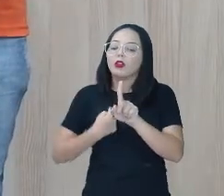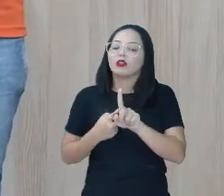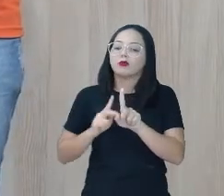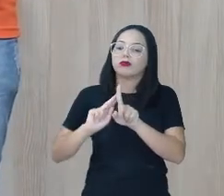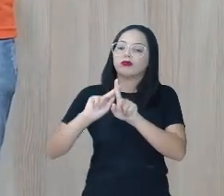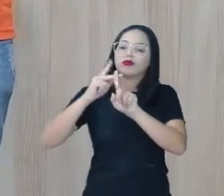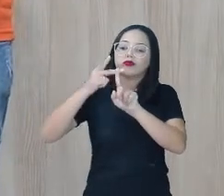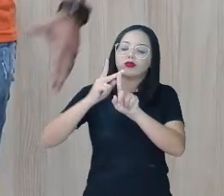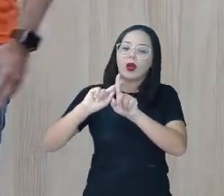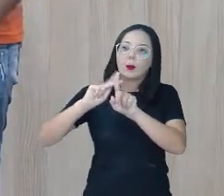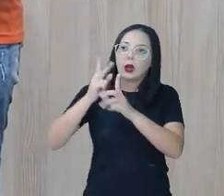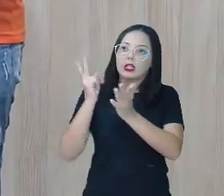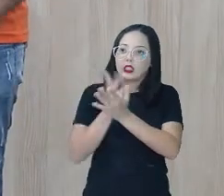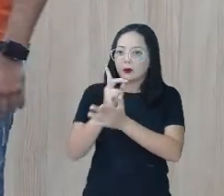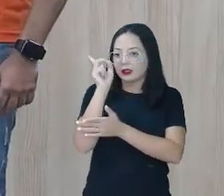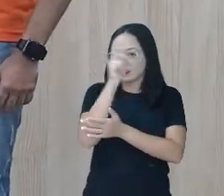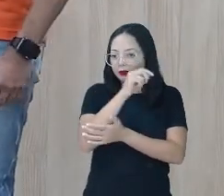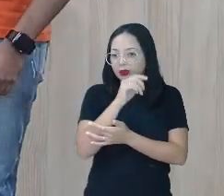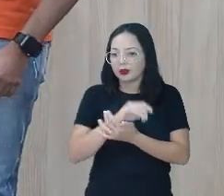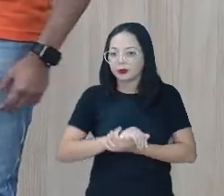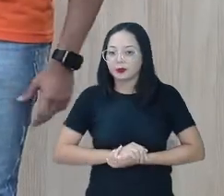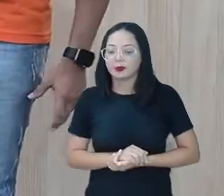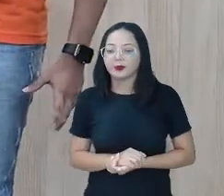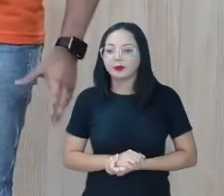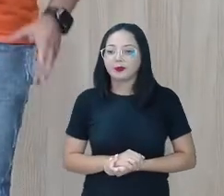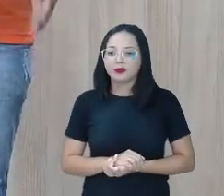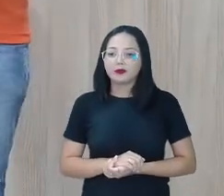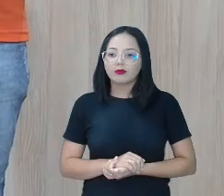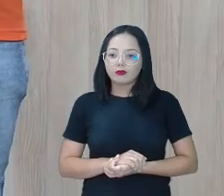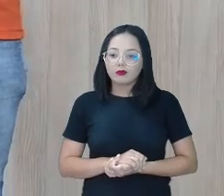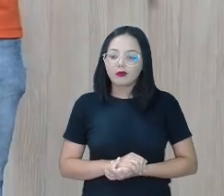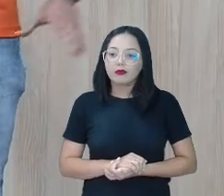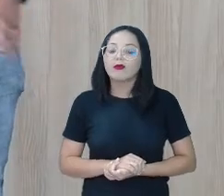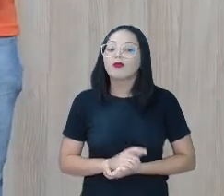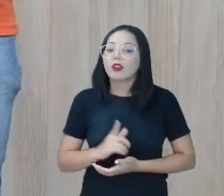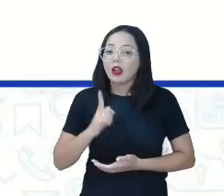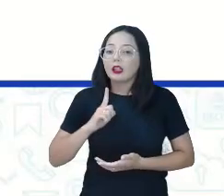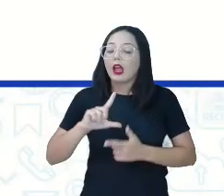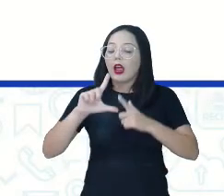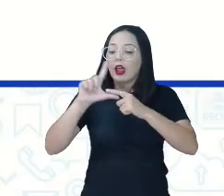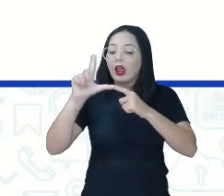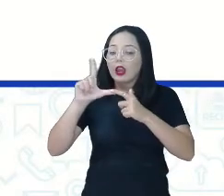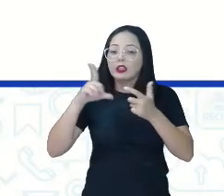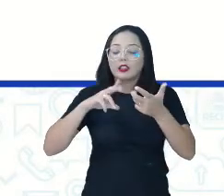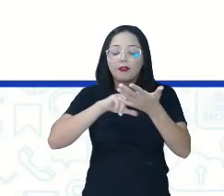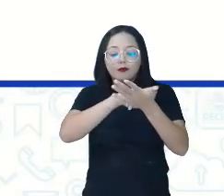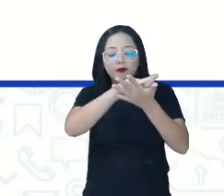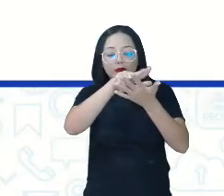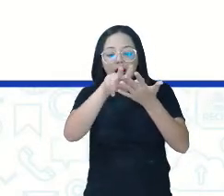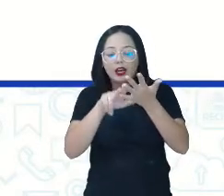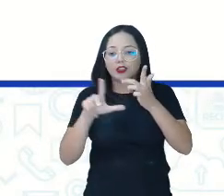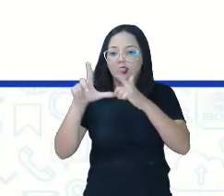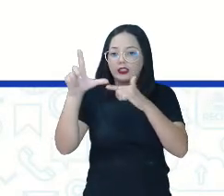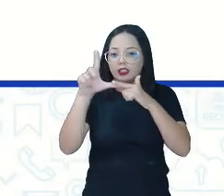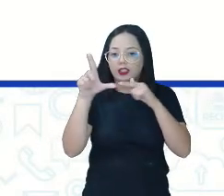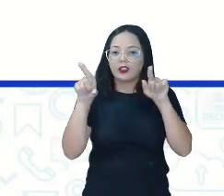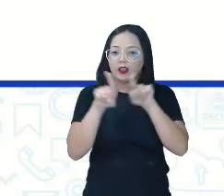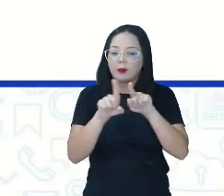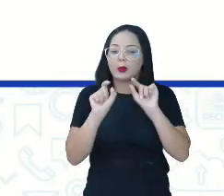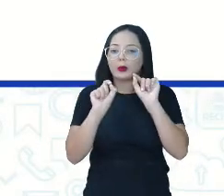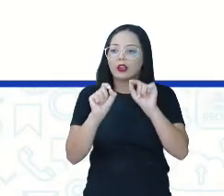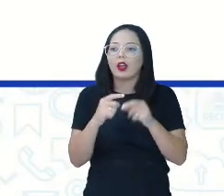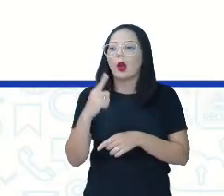Briane? Como a gente sempre fala aqui, tá bom? Então, eu tenho aí, ó, várias letrinhas, certo? E aqui embaixo eu coloquei